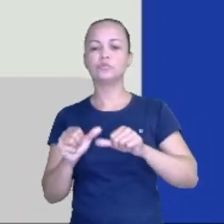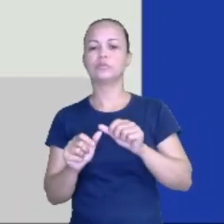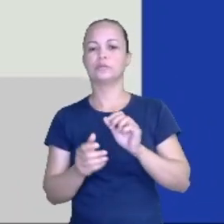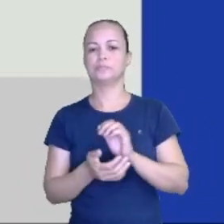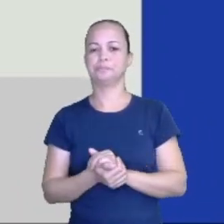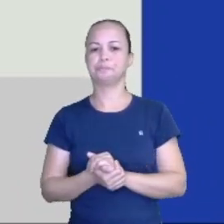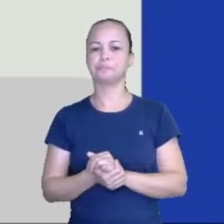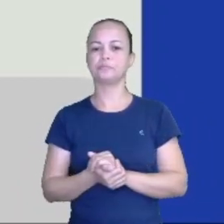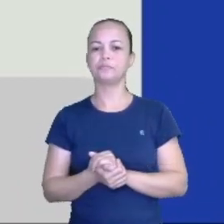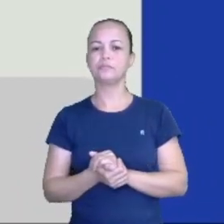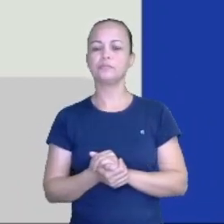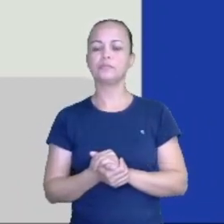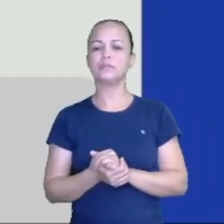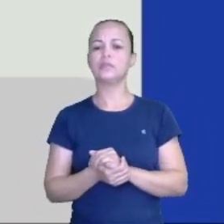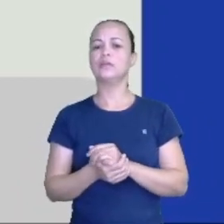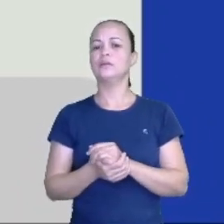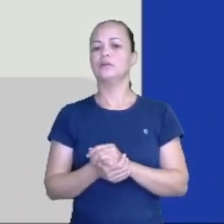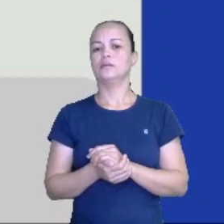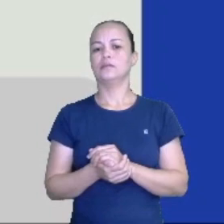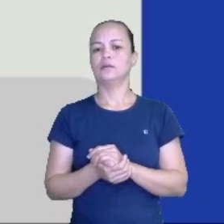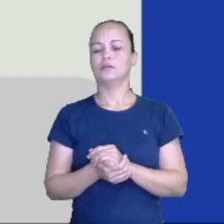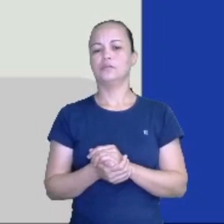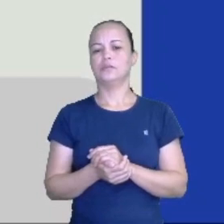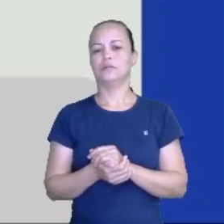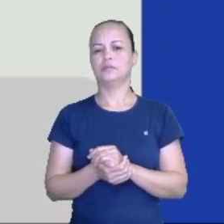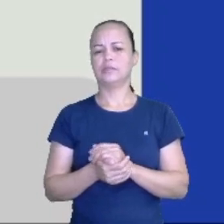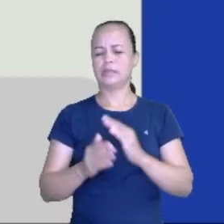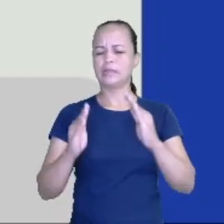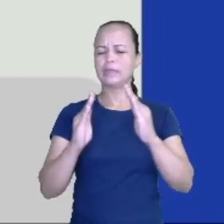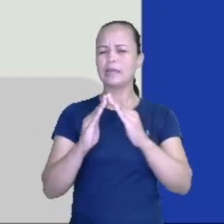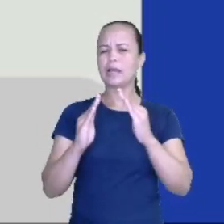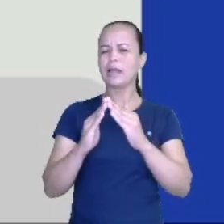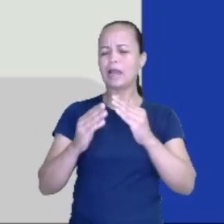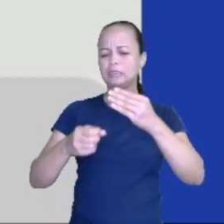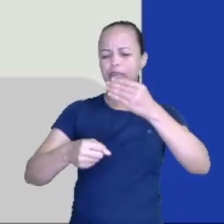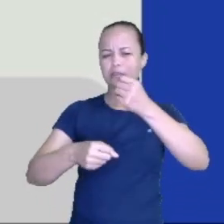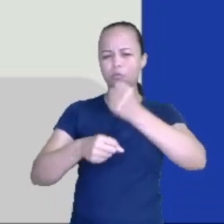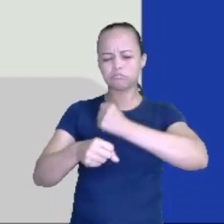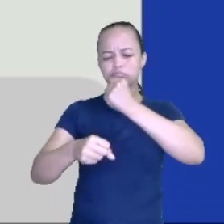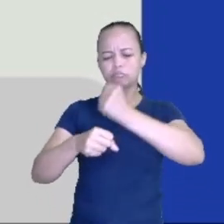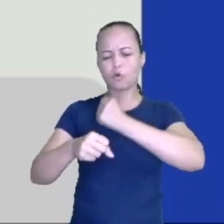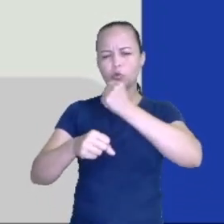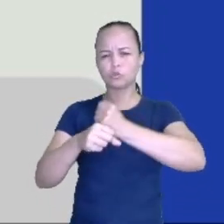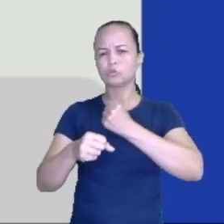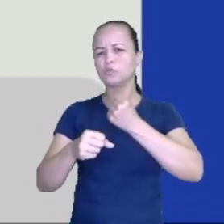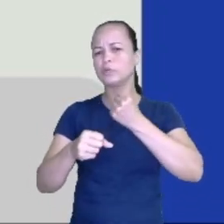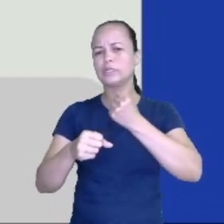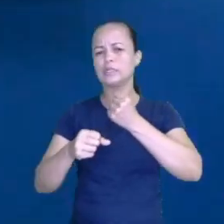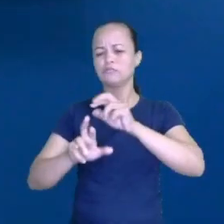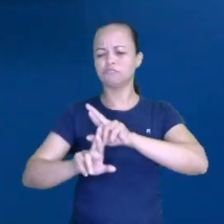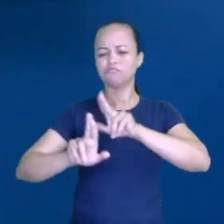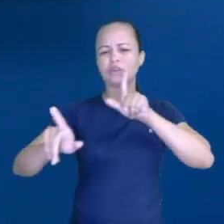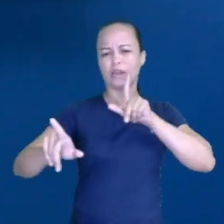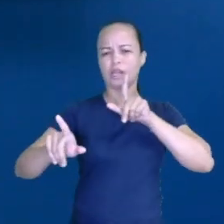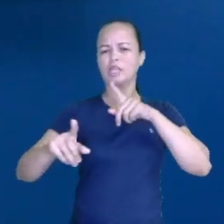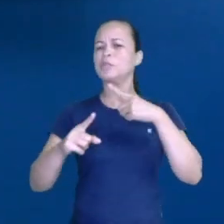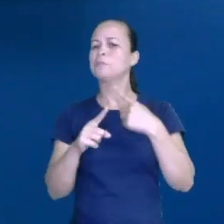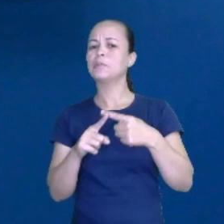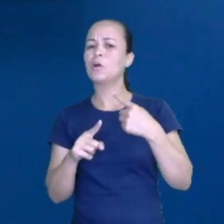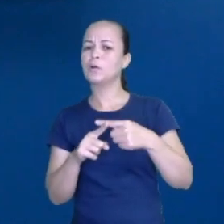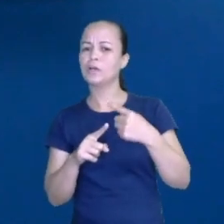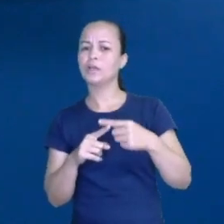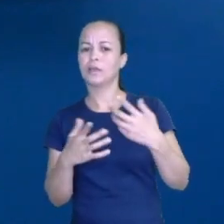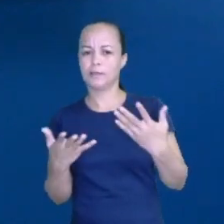Passando. Por que será que as moradias são construídas de formas diferentes? Vocês já pararam